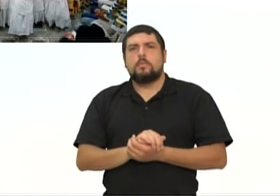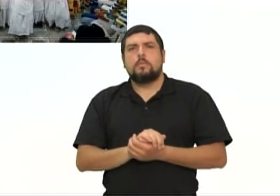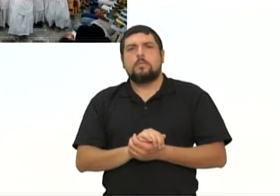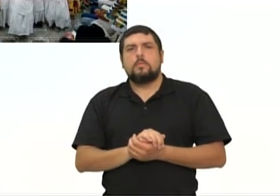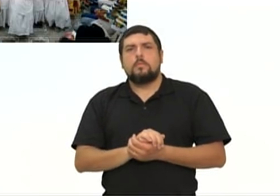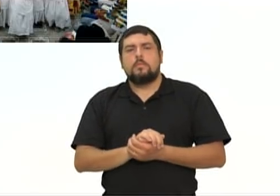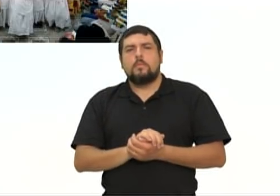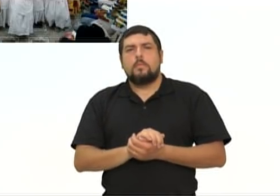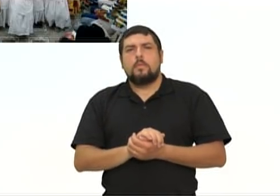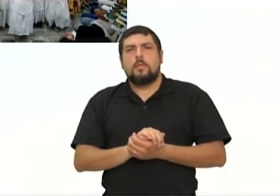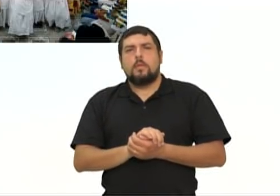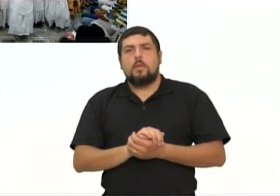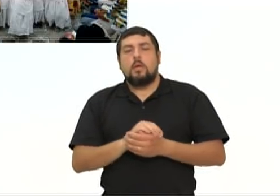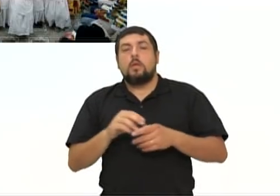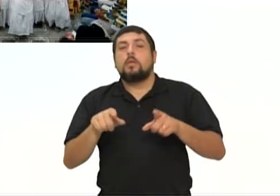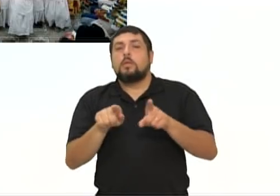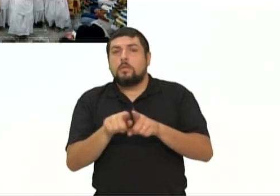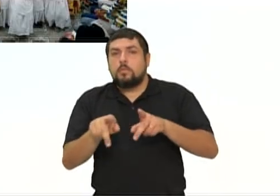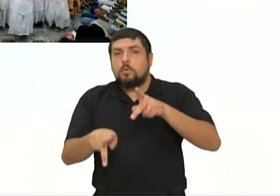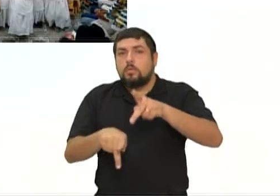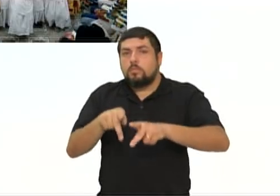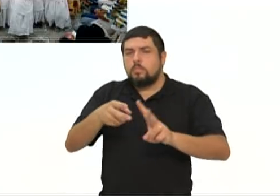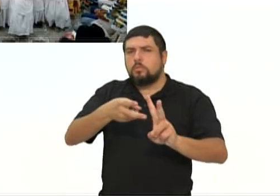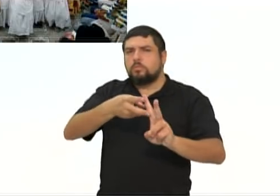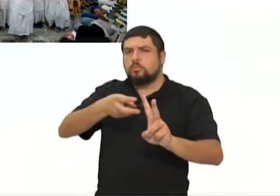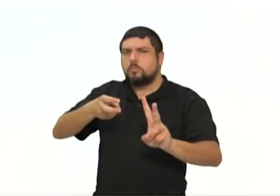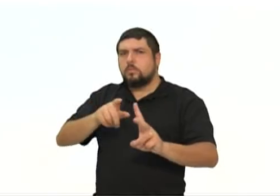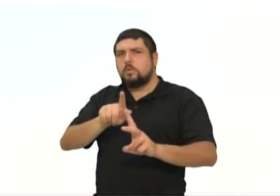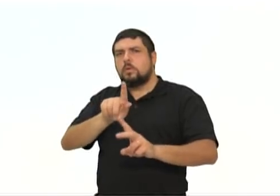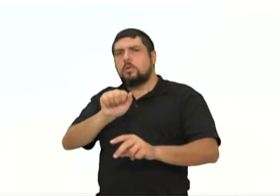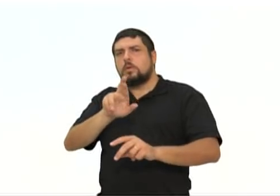sua casa de dança ou de reza de Opã.